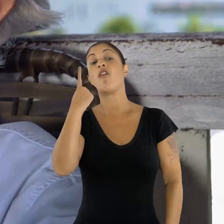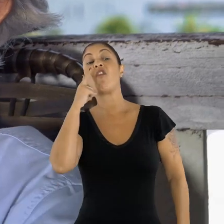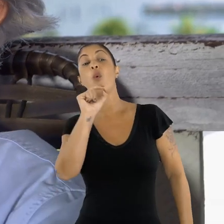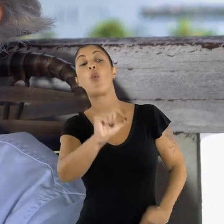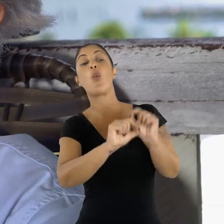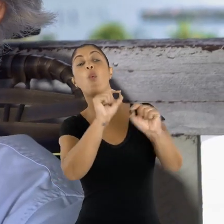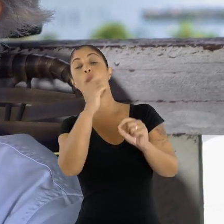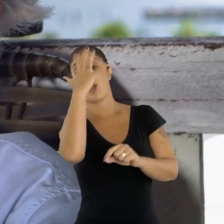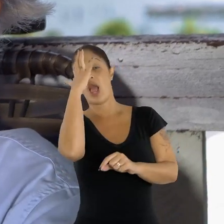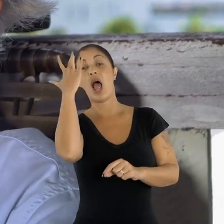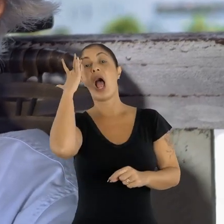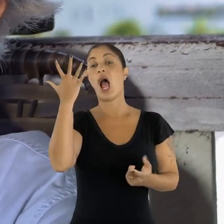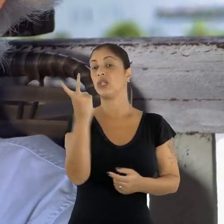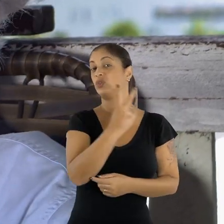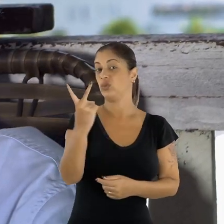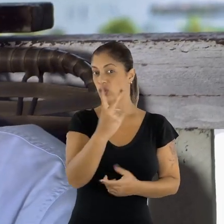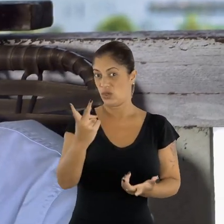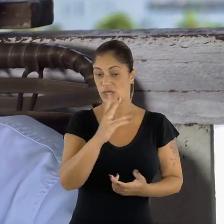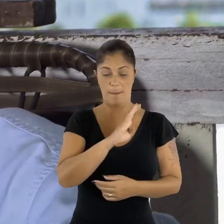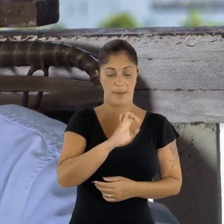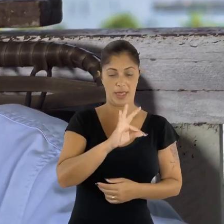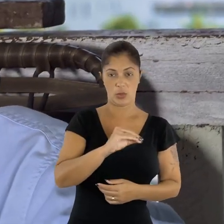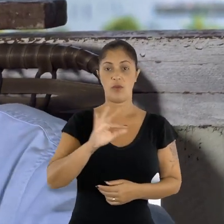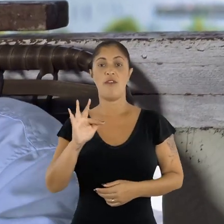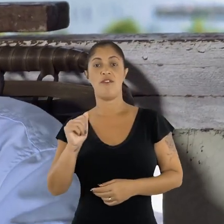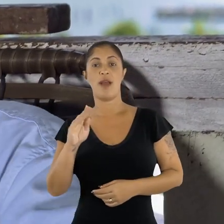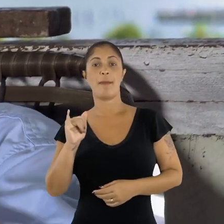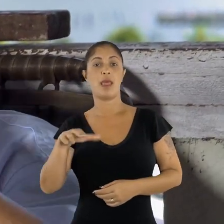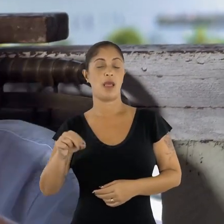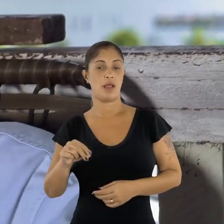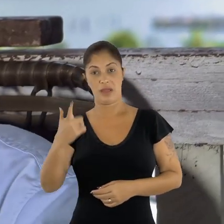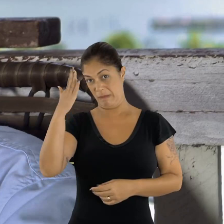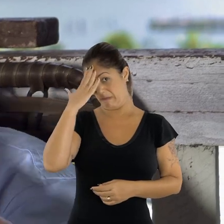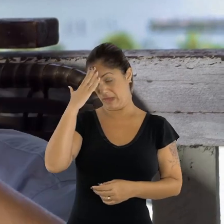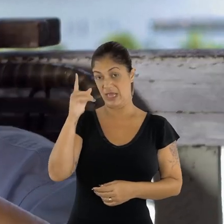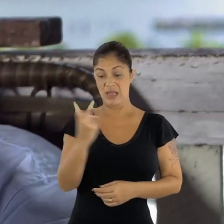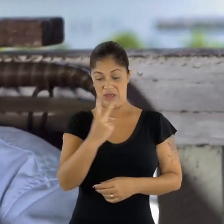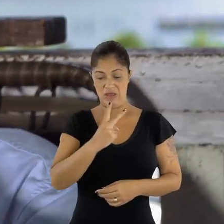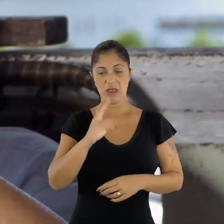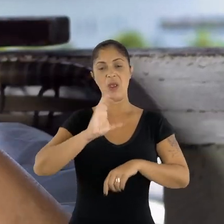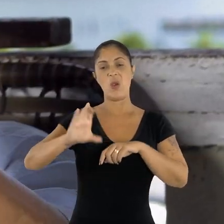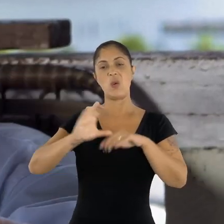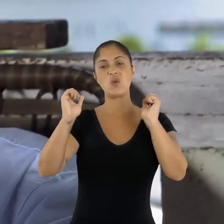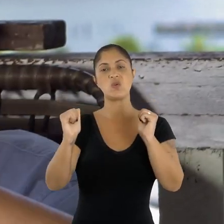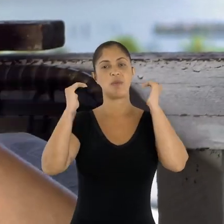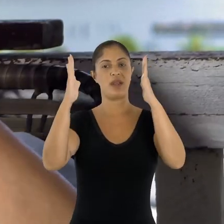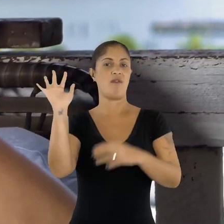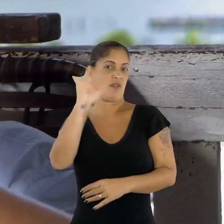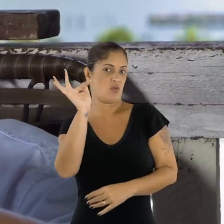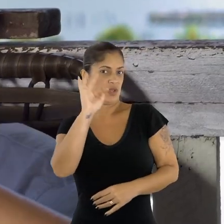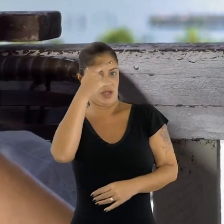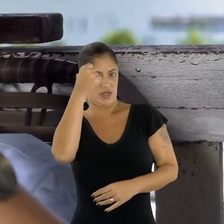ver o que eles acham, o Beto e o Fabiano. Achando que por a gente ter curso superior, a gente saberia dar